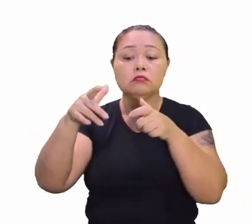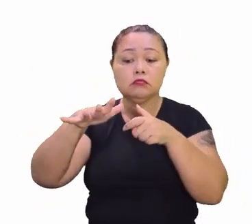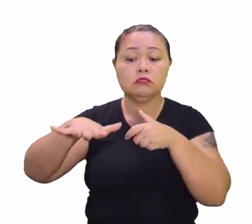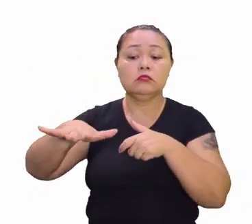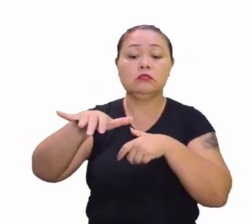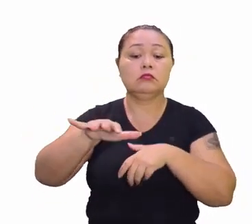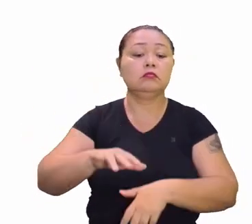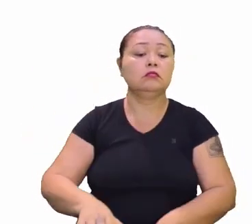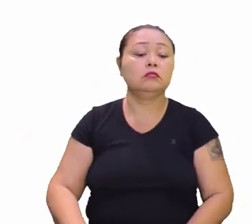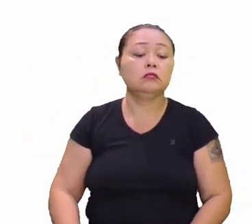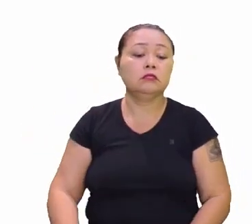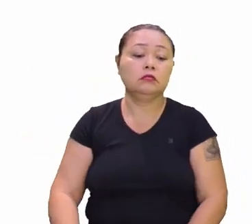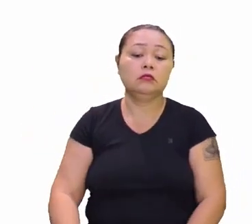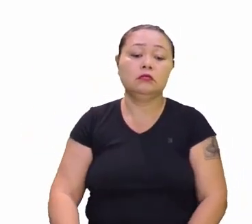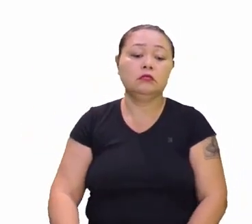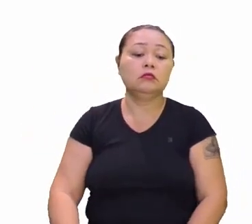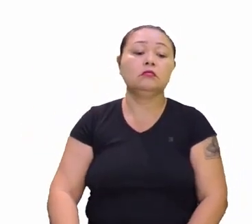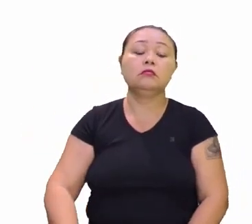ok?